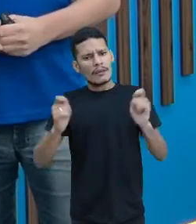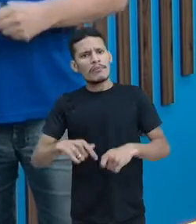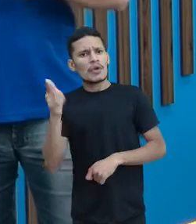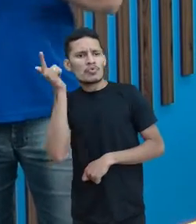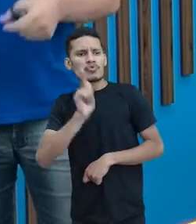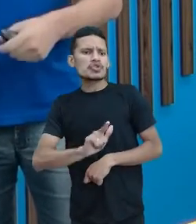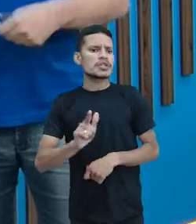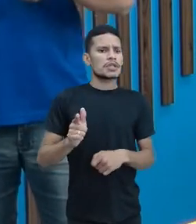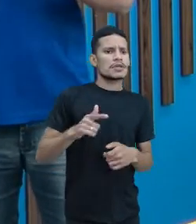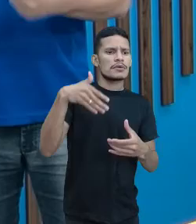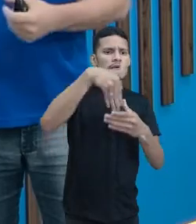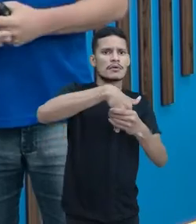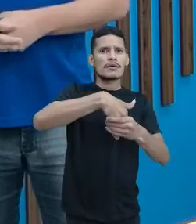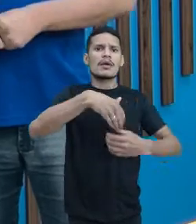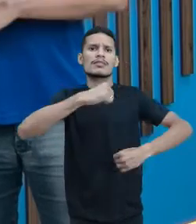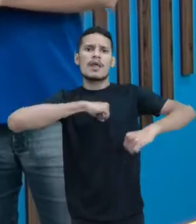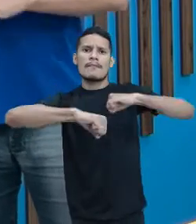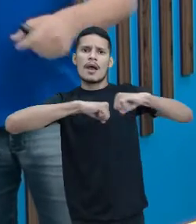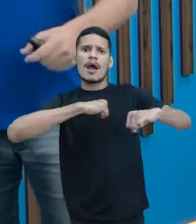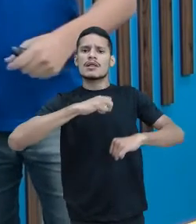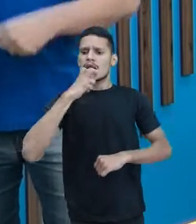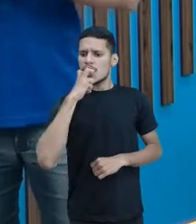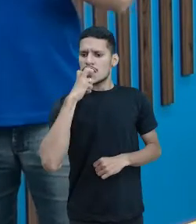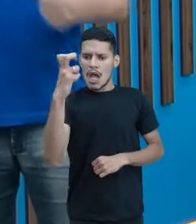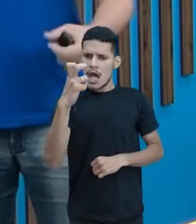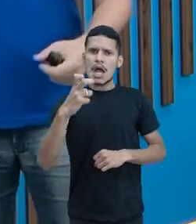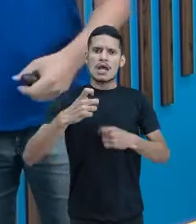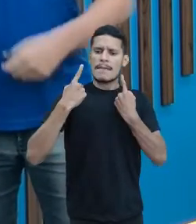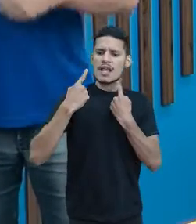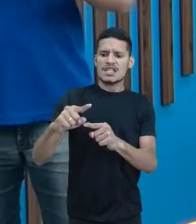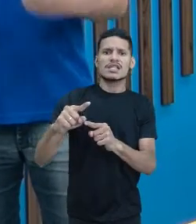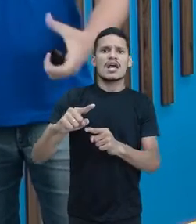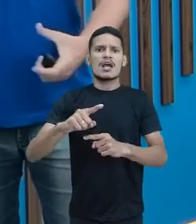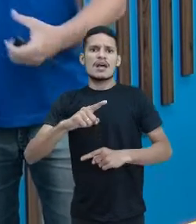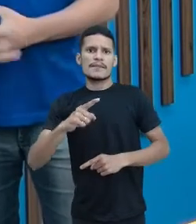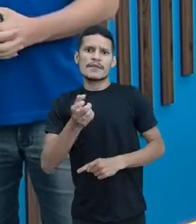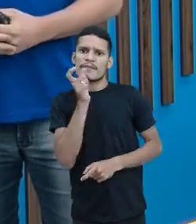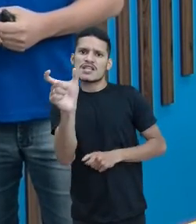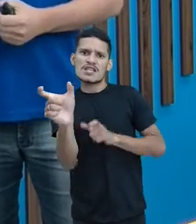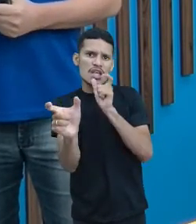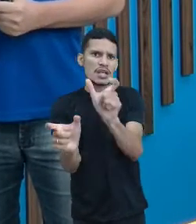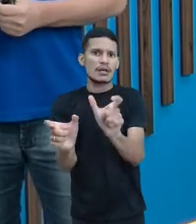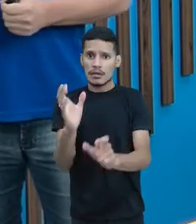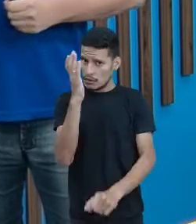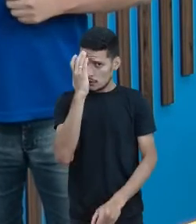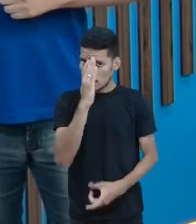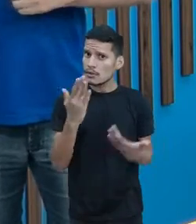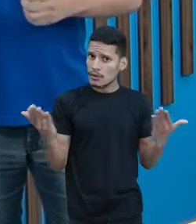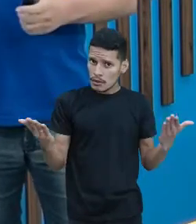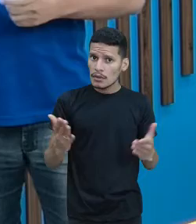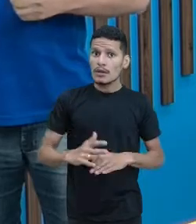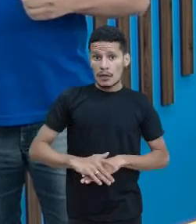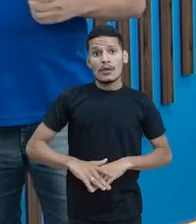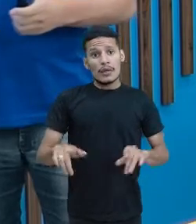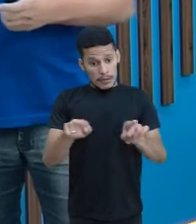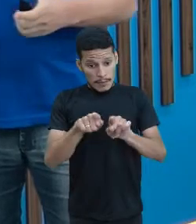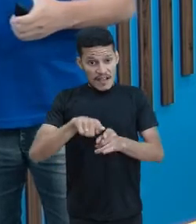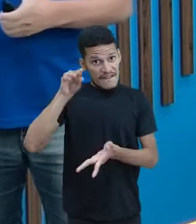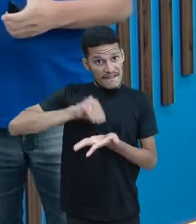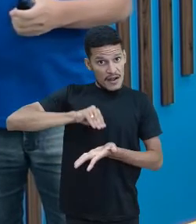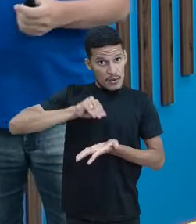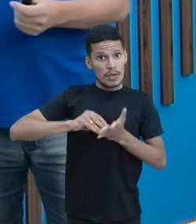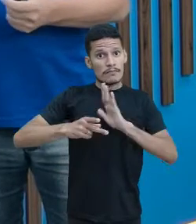política, ganhar o debate político, gritando, ameaçando, xingando. Né? Então, essa falta